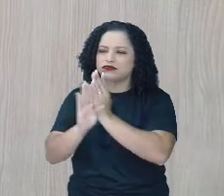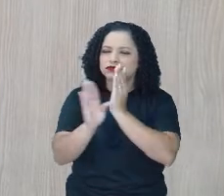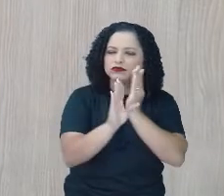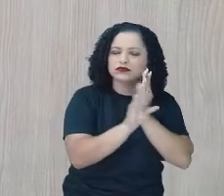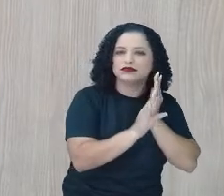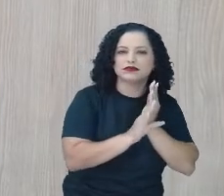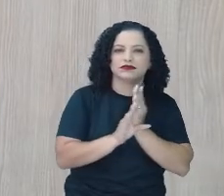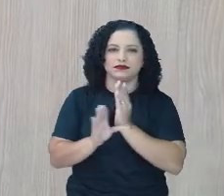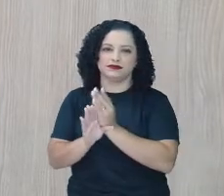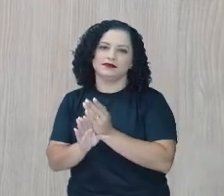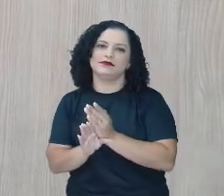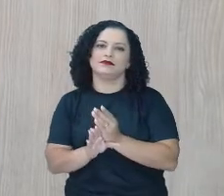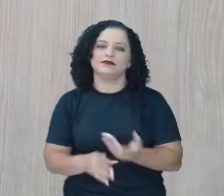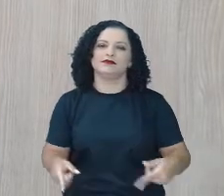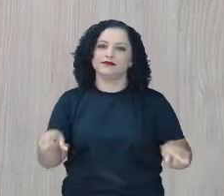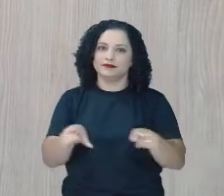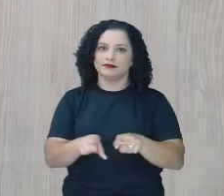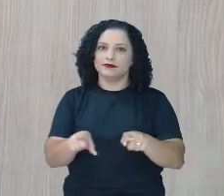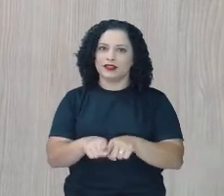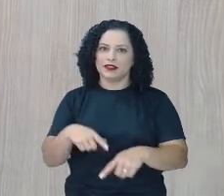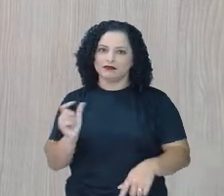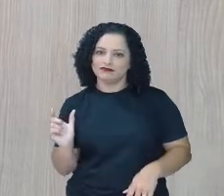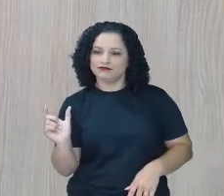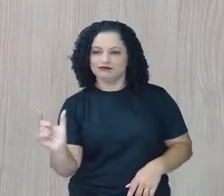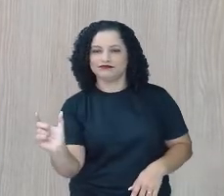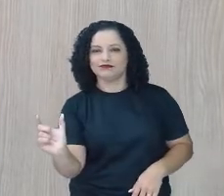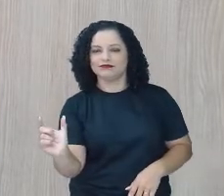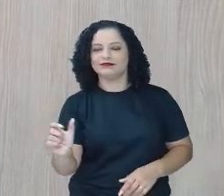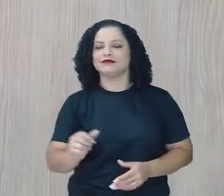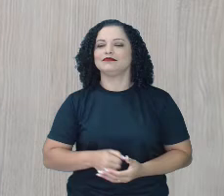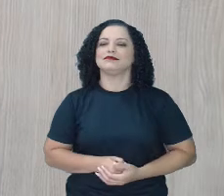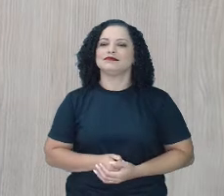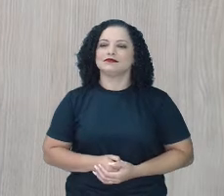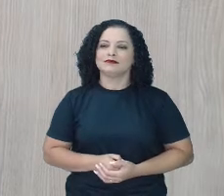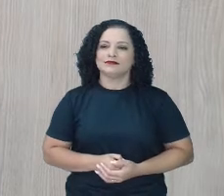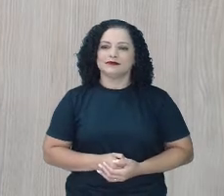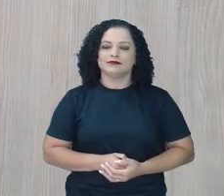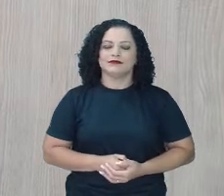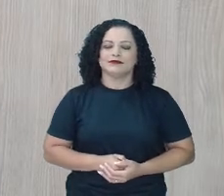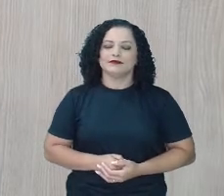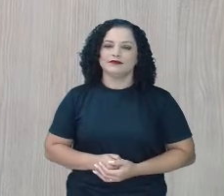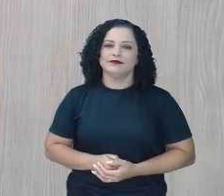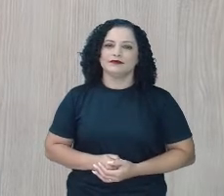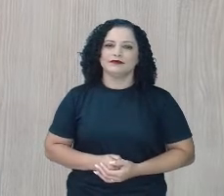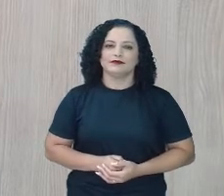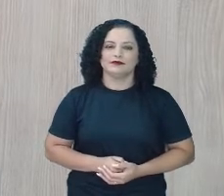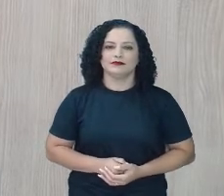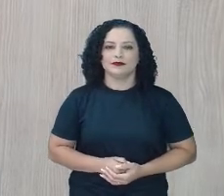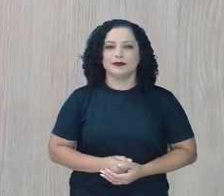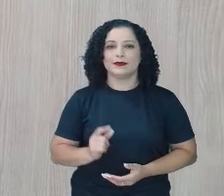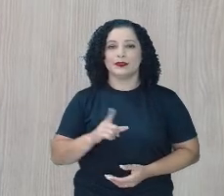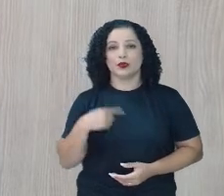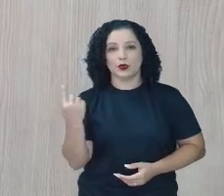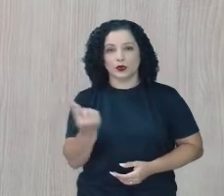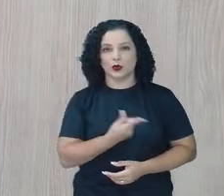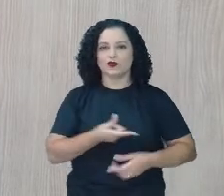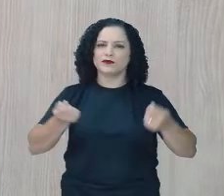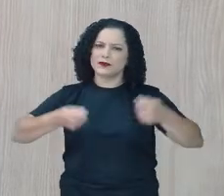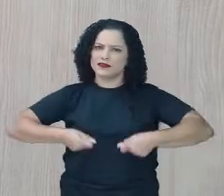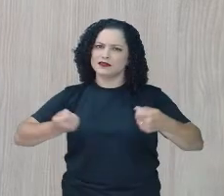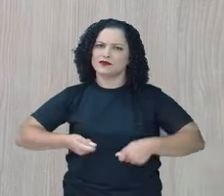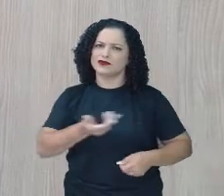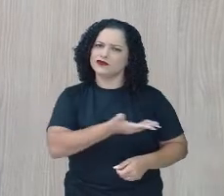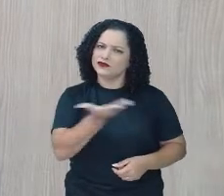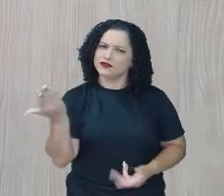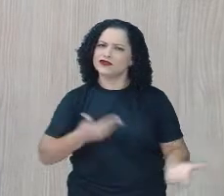inclusive, vou colocar essa fonte aí. Então, lembrando que estamos precisando de mais interação, tá?